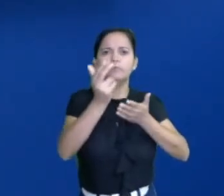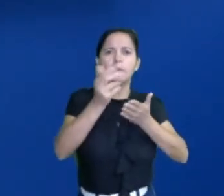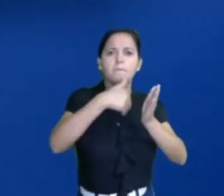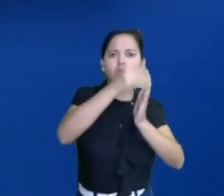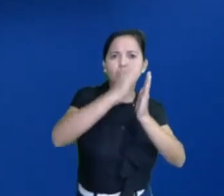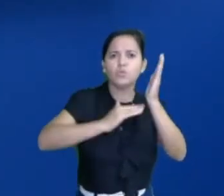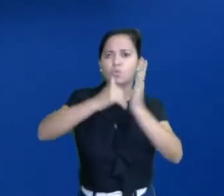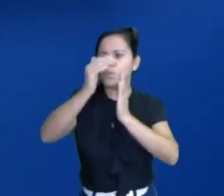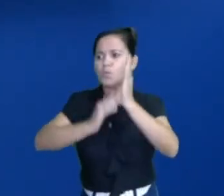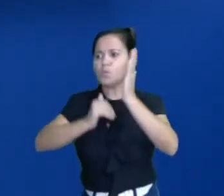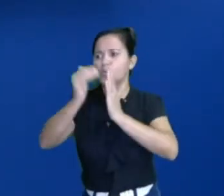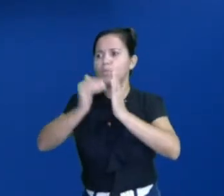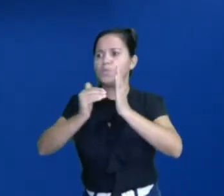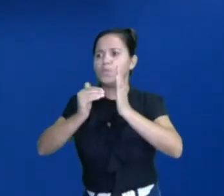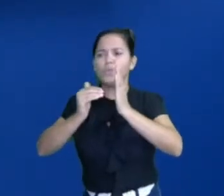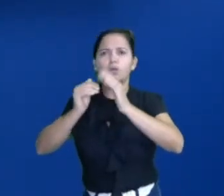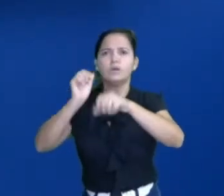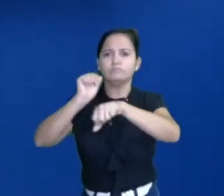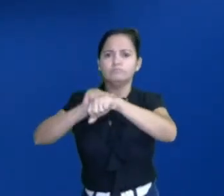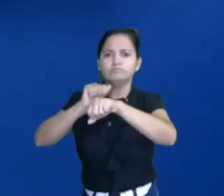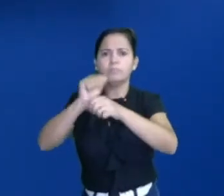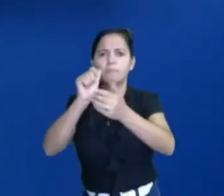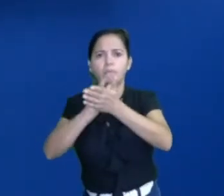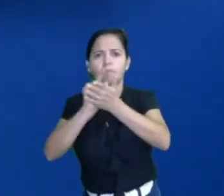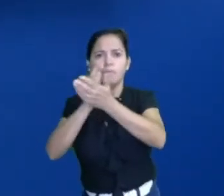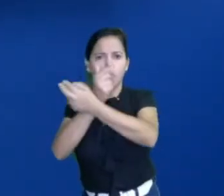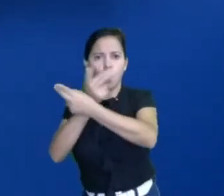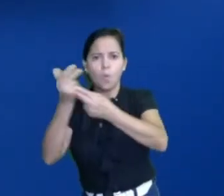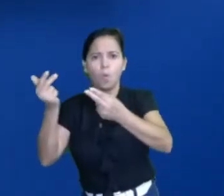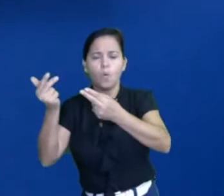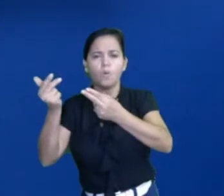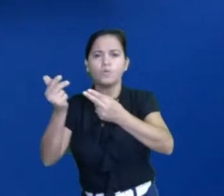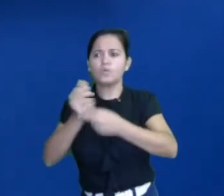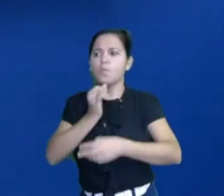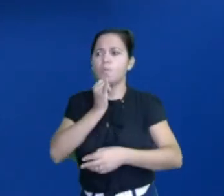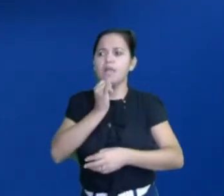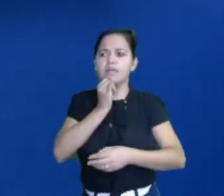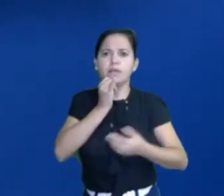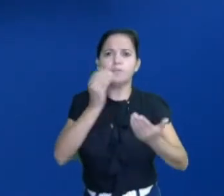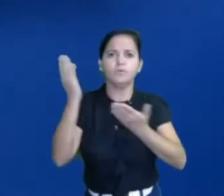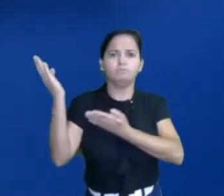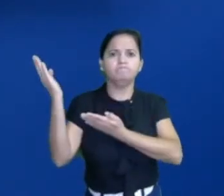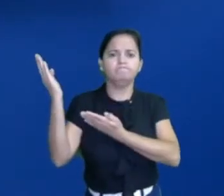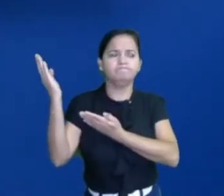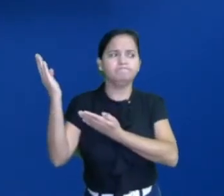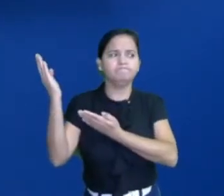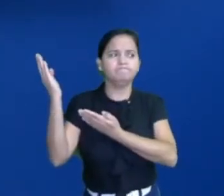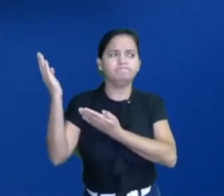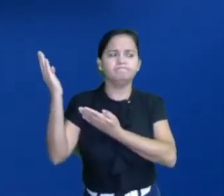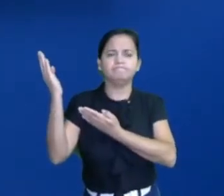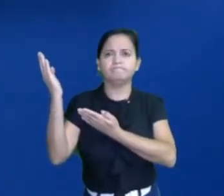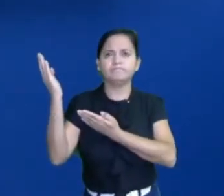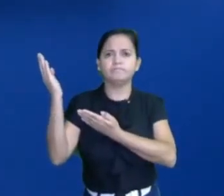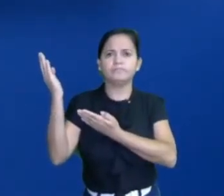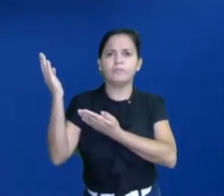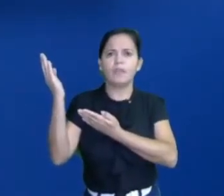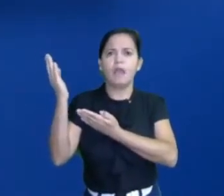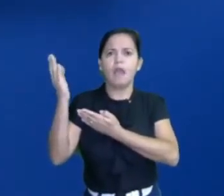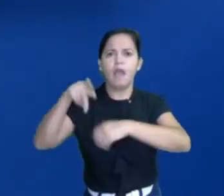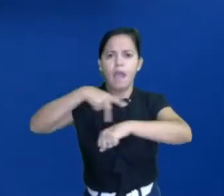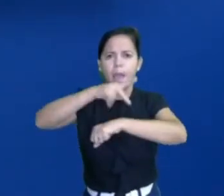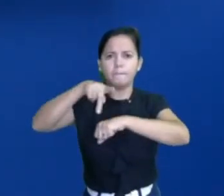patrimônio material, certo? Temos como exemplo, aqui ó, quem aqui nunca foi na Praça do